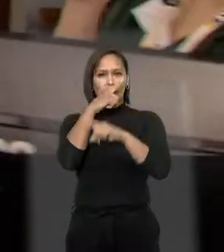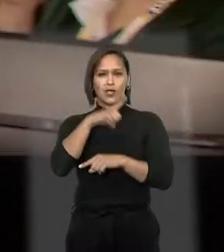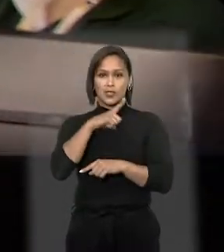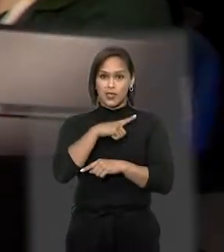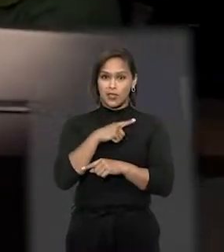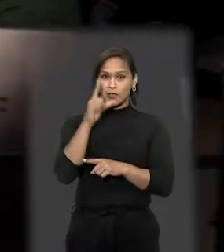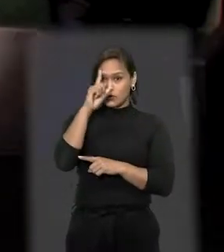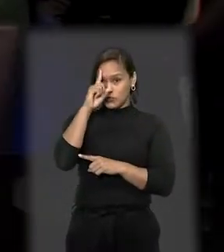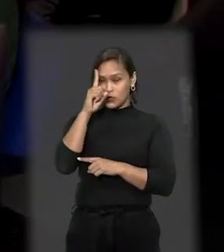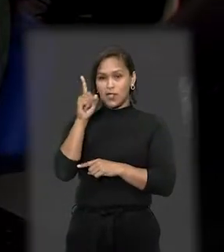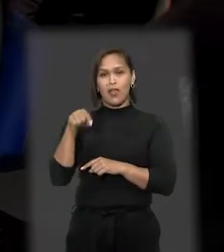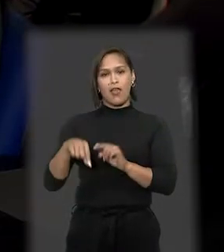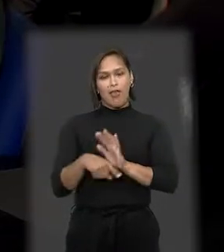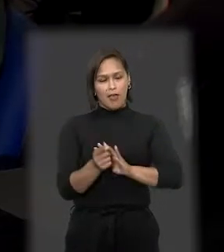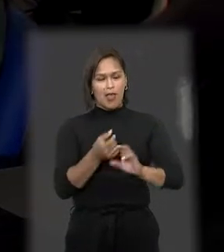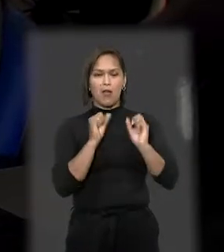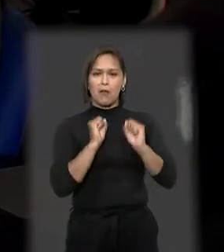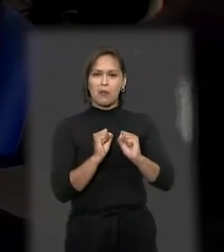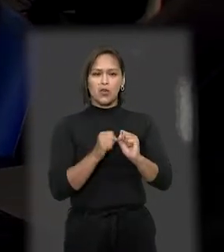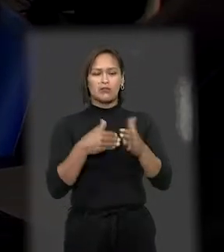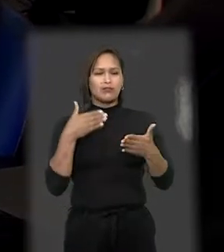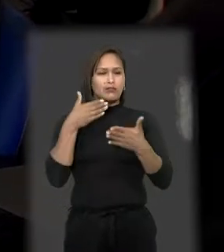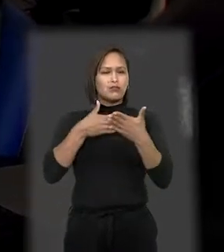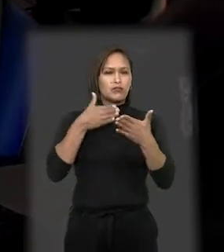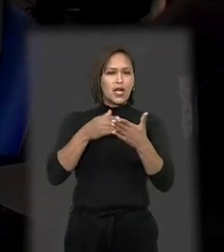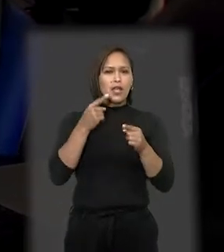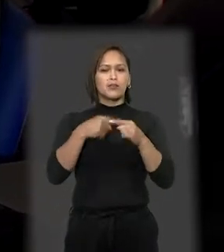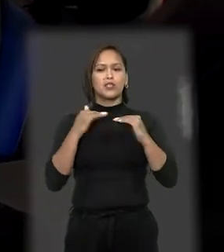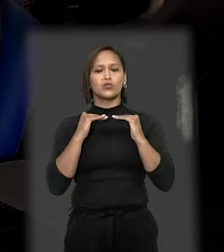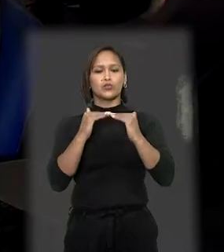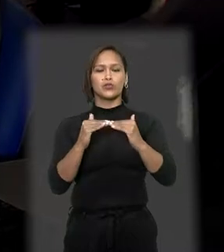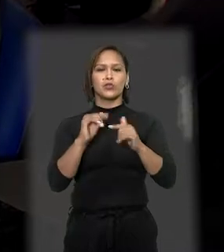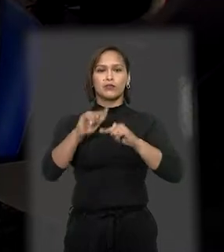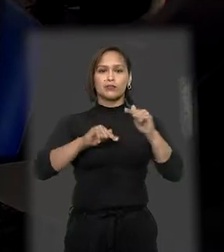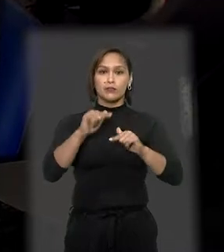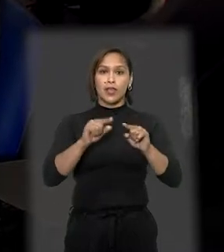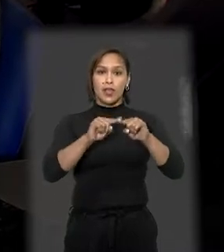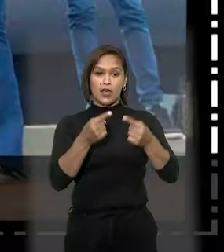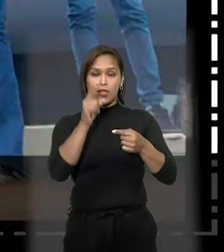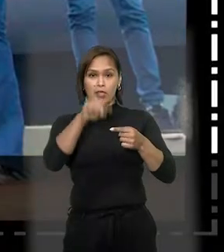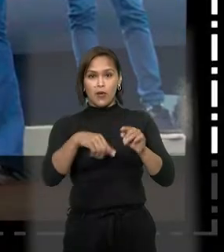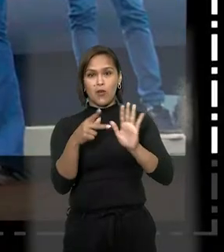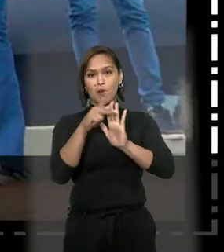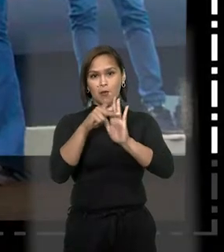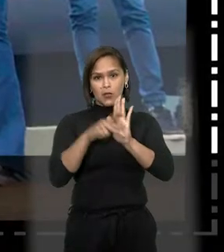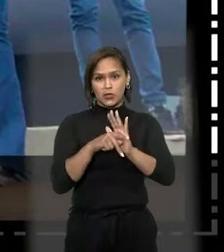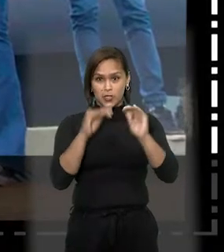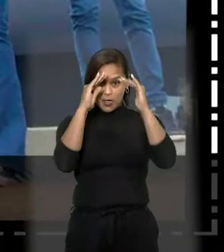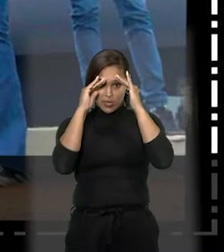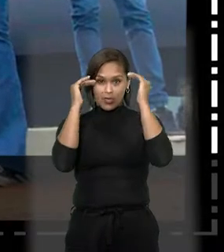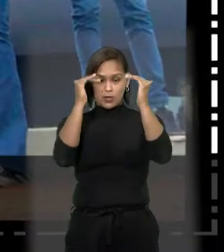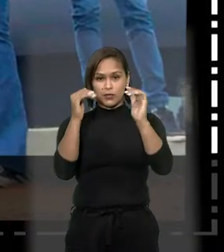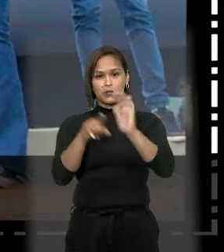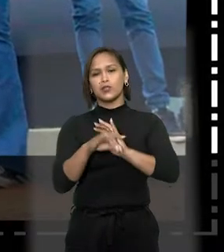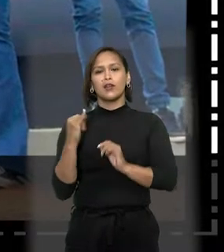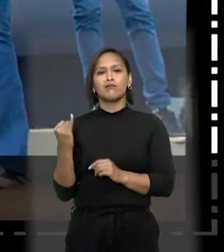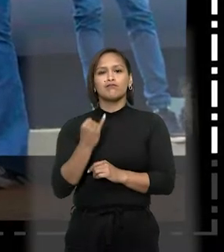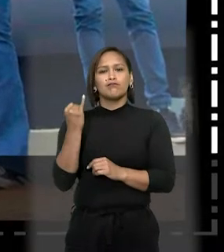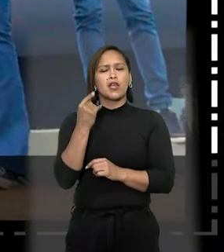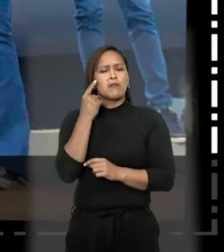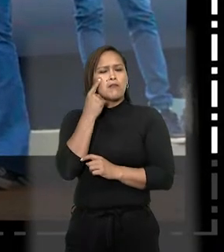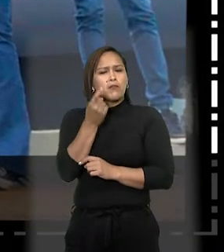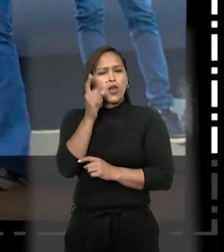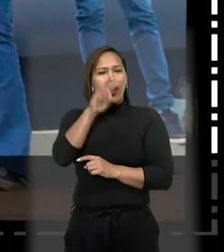essas dificuldades que eles têm no dia a dia, é algo que pode ser um empecilho para eles manterem o emprego. Então, com esse projeto no tribunal,